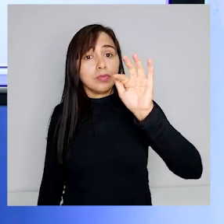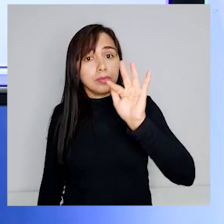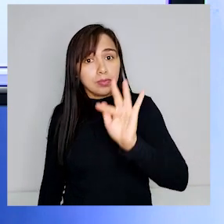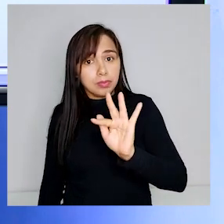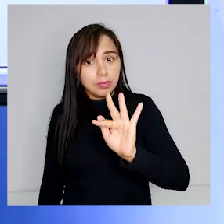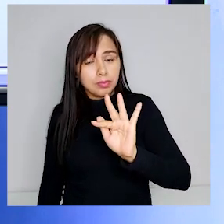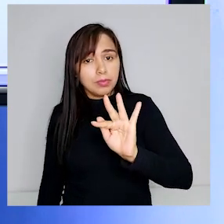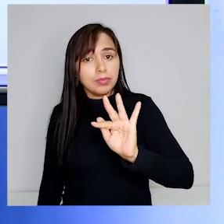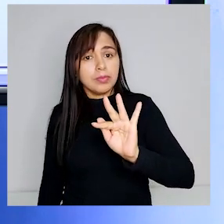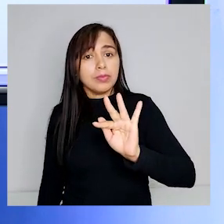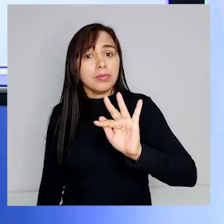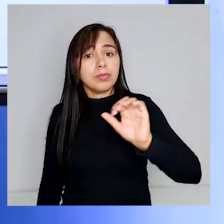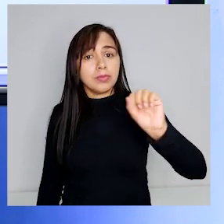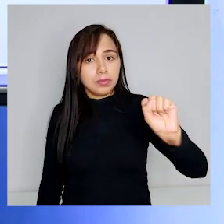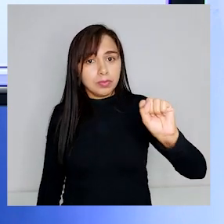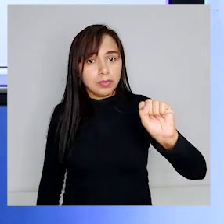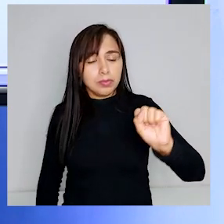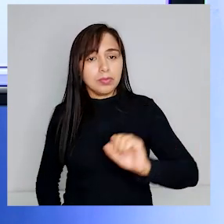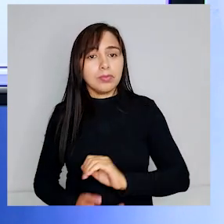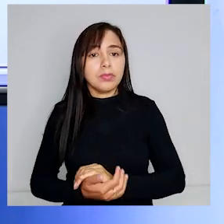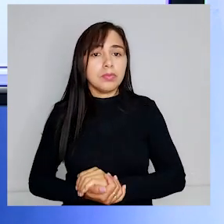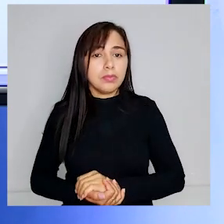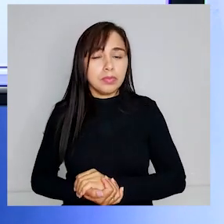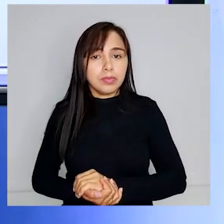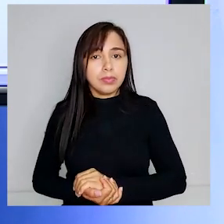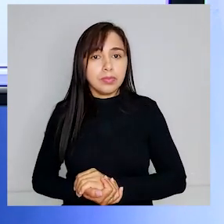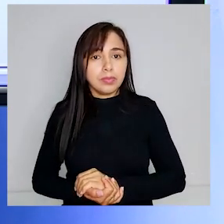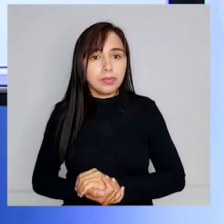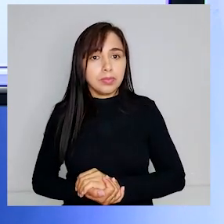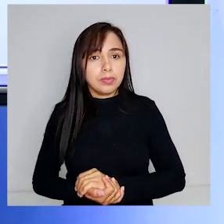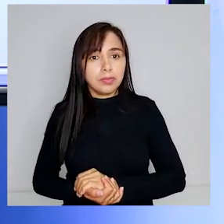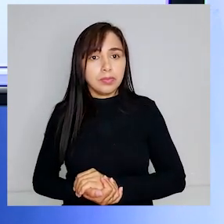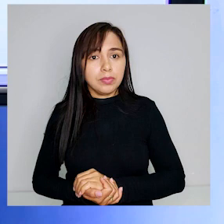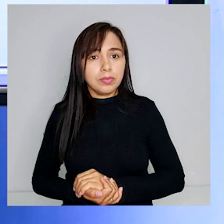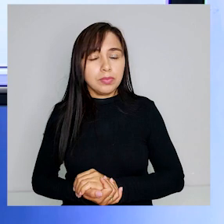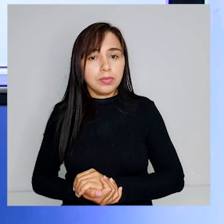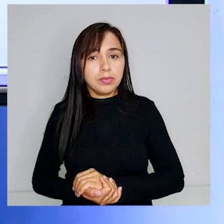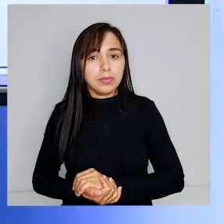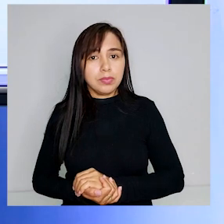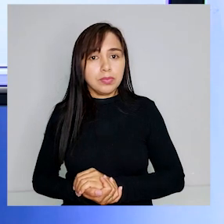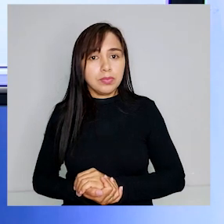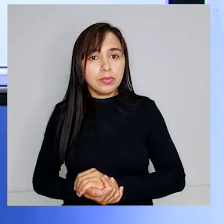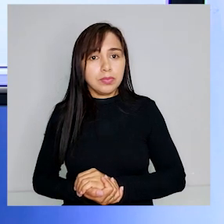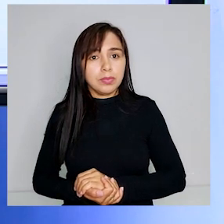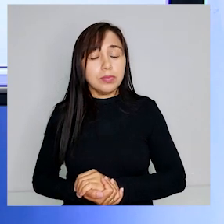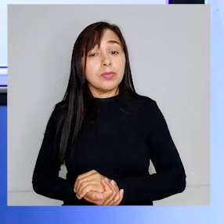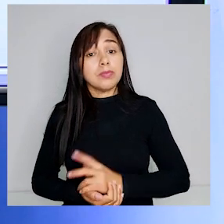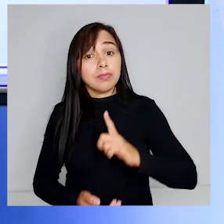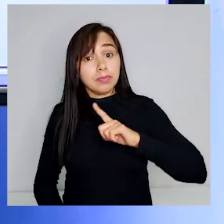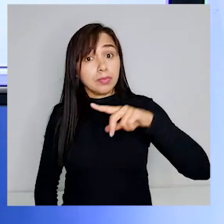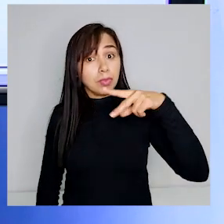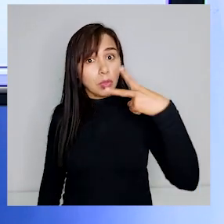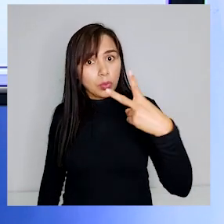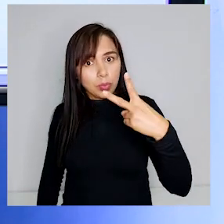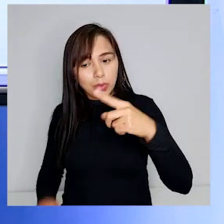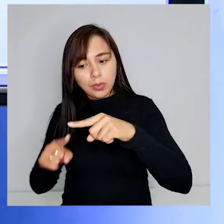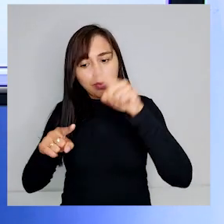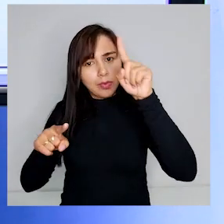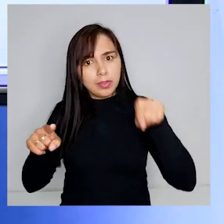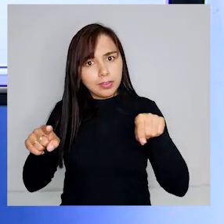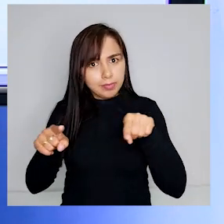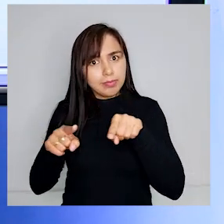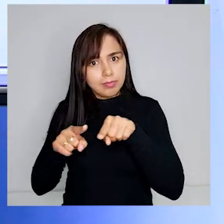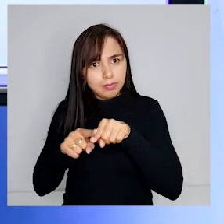Então, como ele vem aí do prolongamento, o que é que a gente consegue ver? Que esses dois triângulos, eles vão